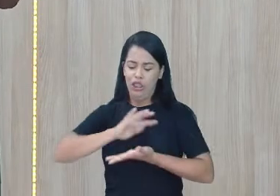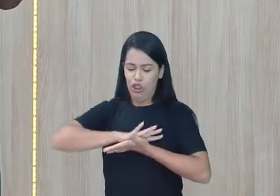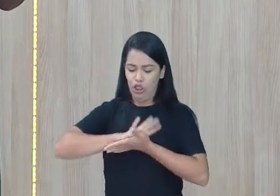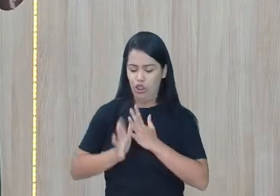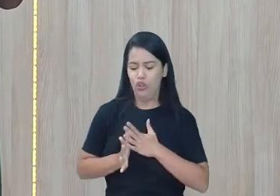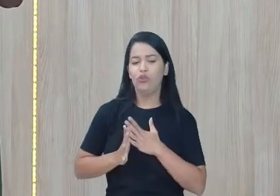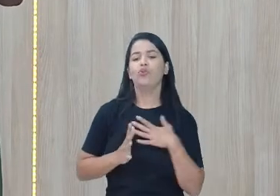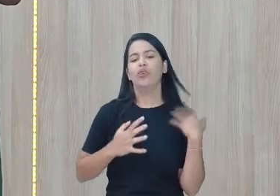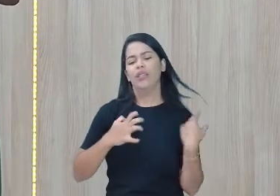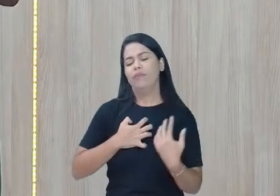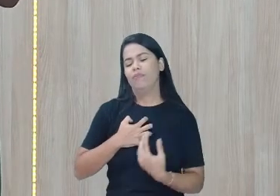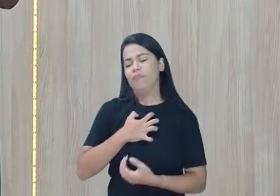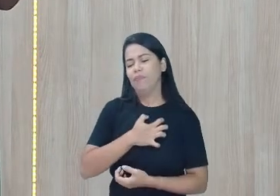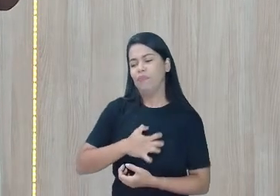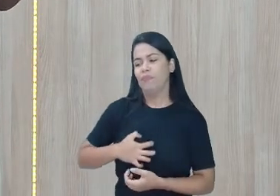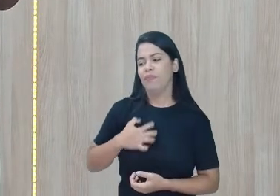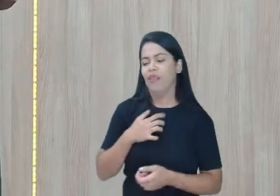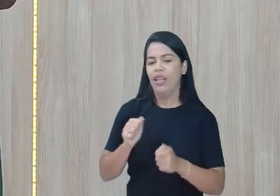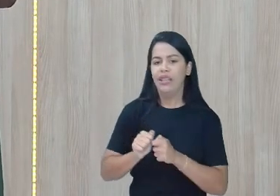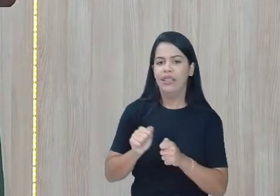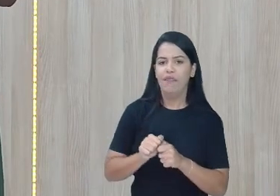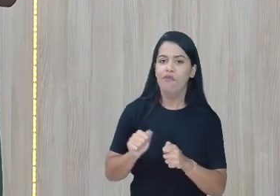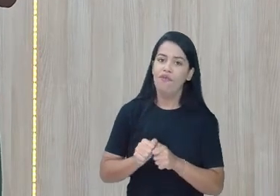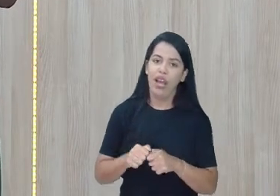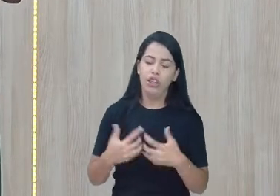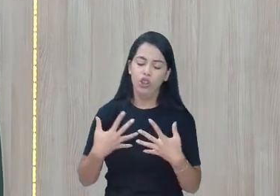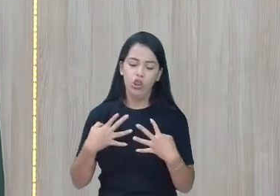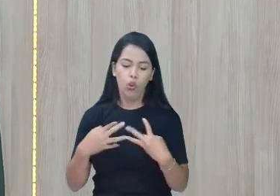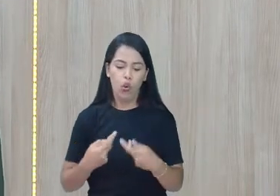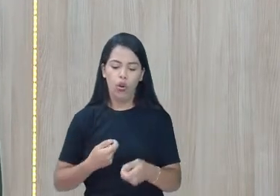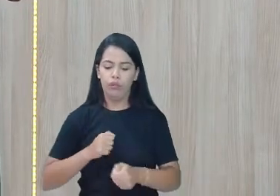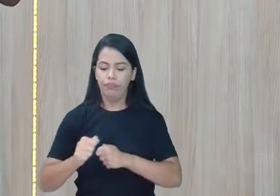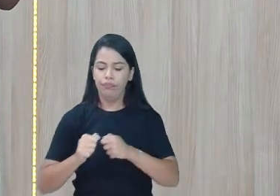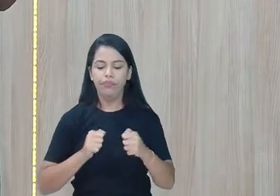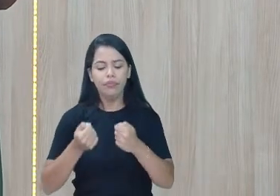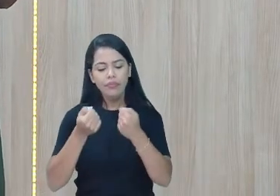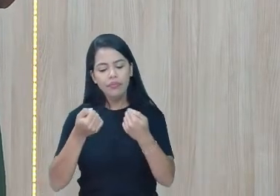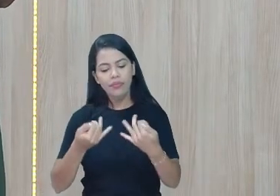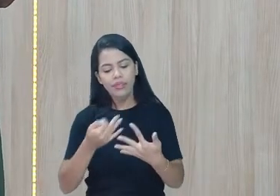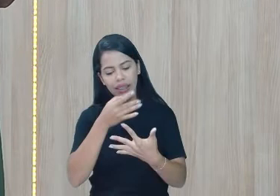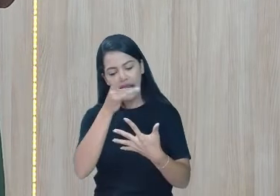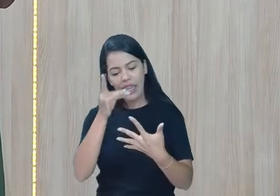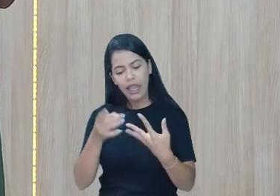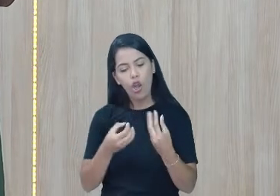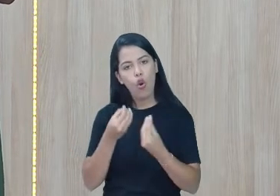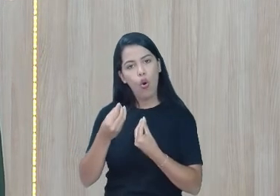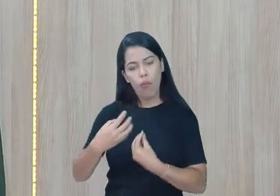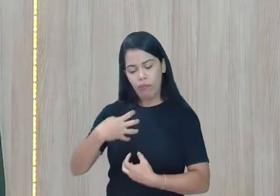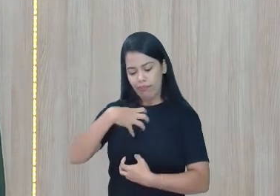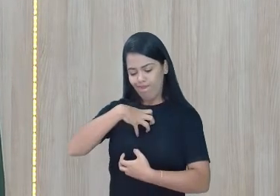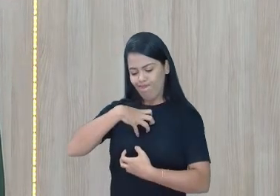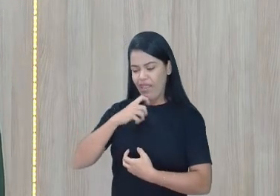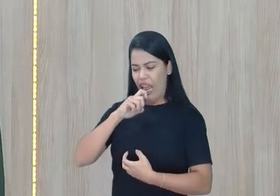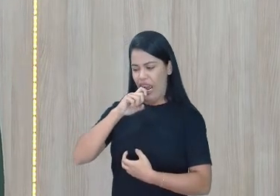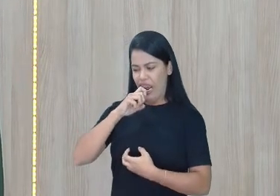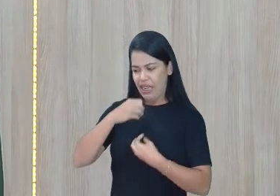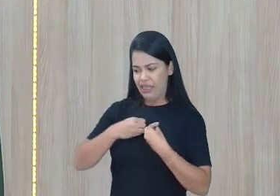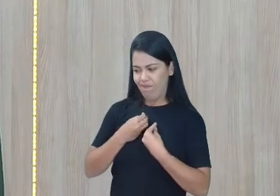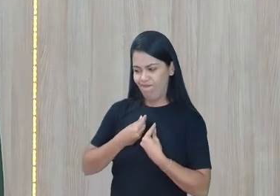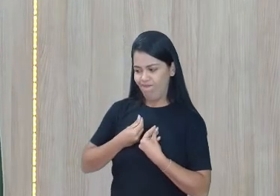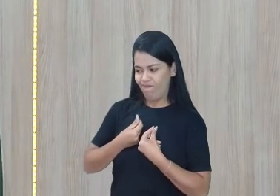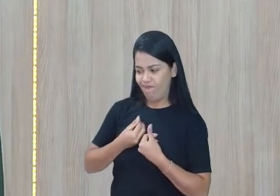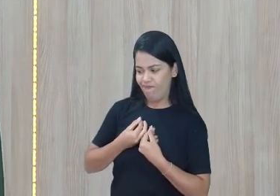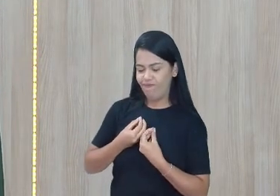faz toda essa argumentação para descrever como está sentindo, narrar qual